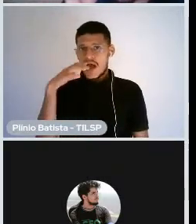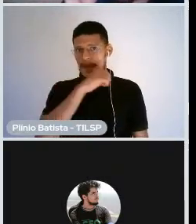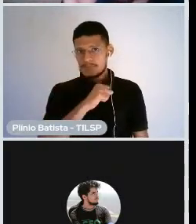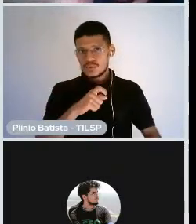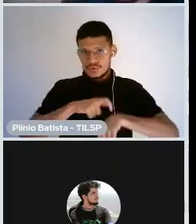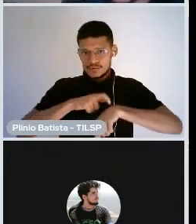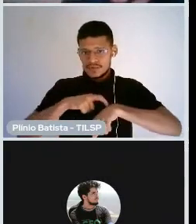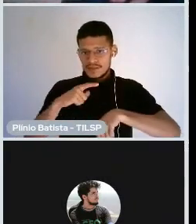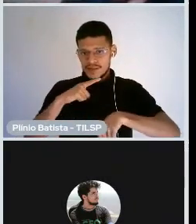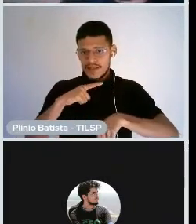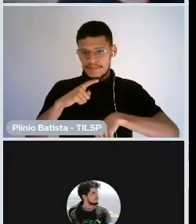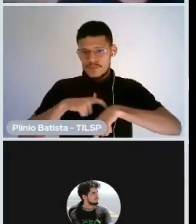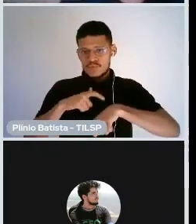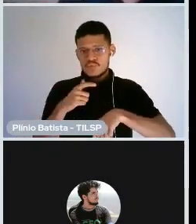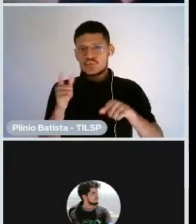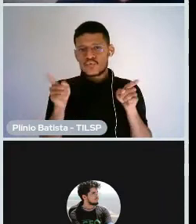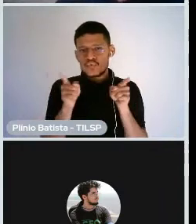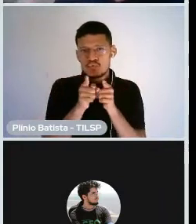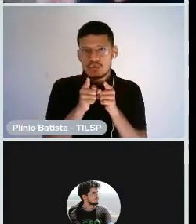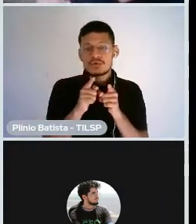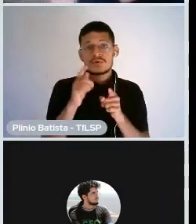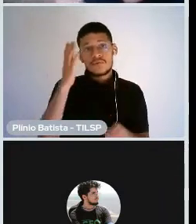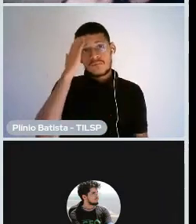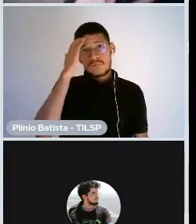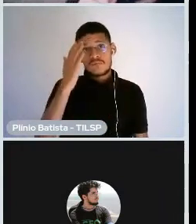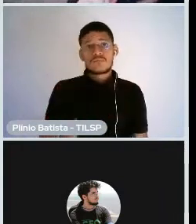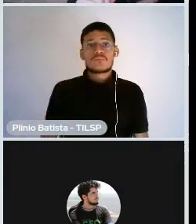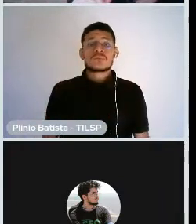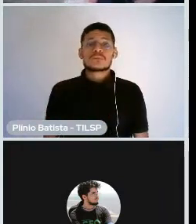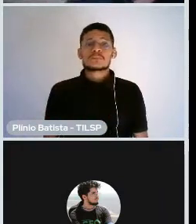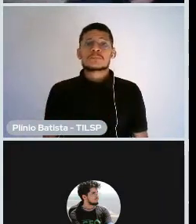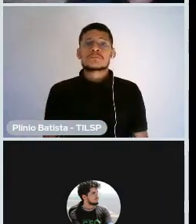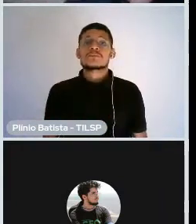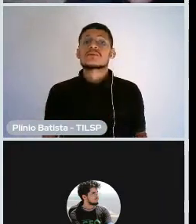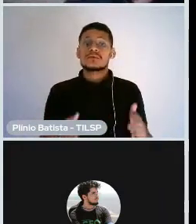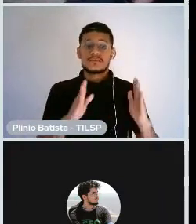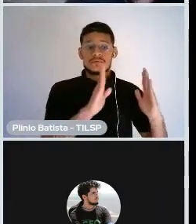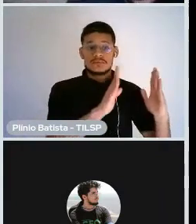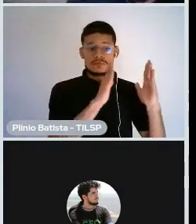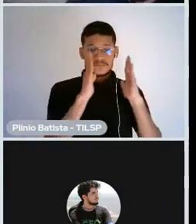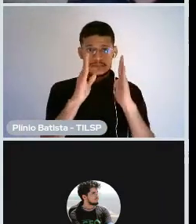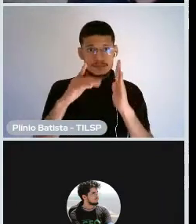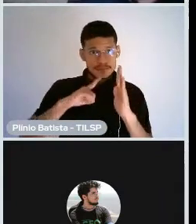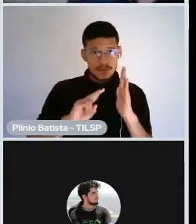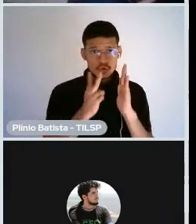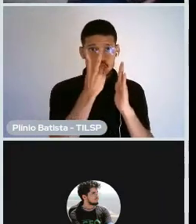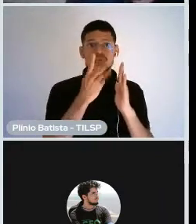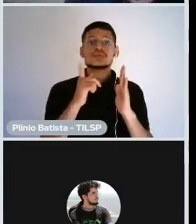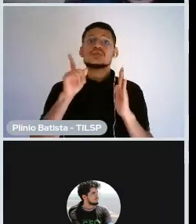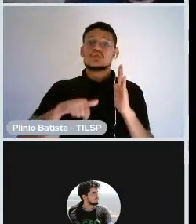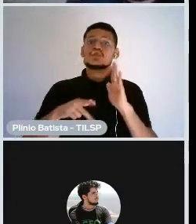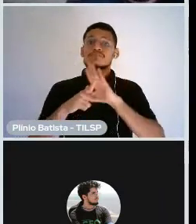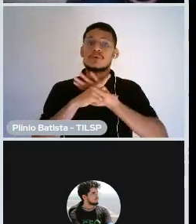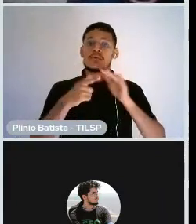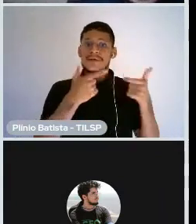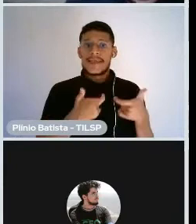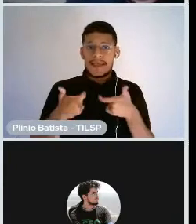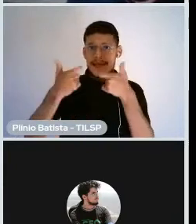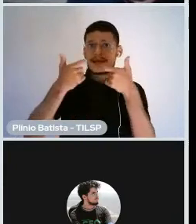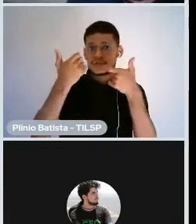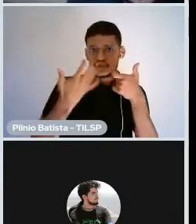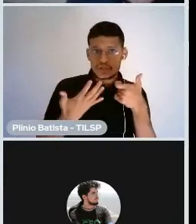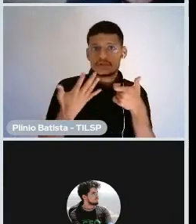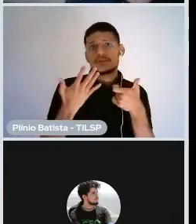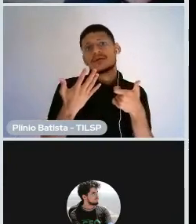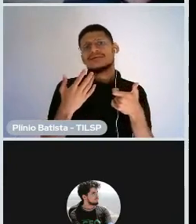tá ficando curto. E aí, na fase 2, a gente tem, como o Thiago falou, as duas grandes guerras dentro dessa conjuntura, que